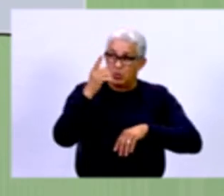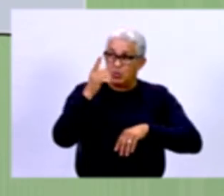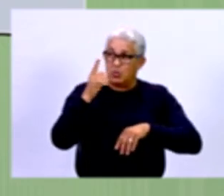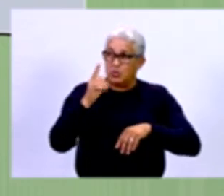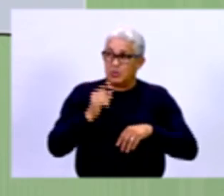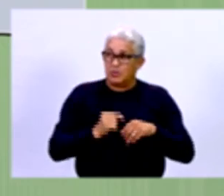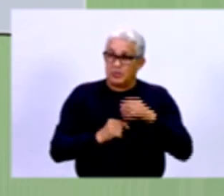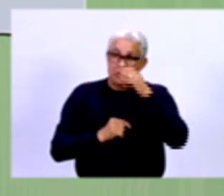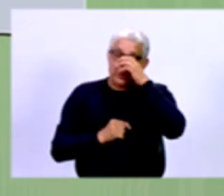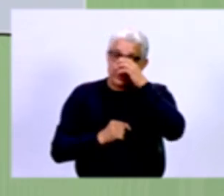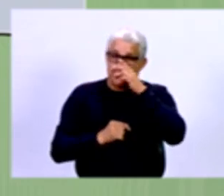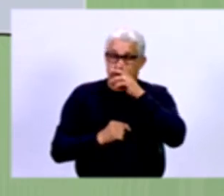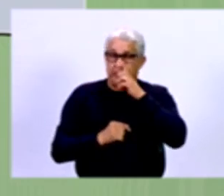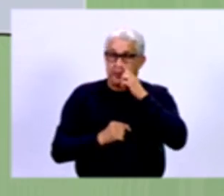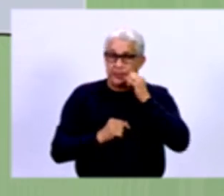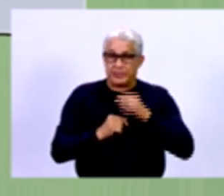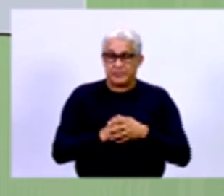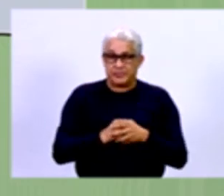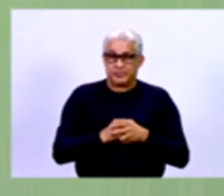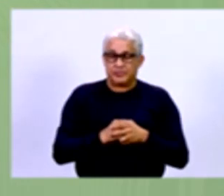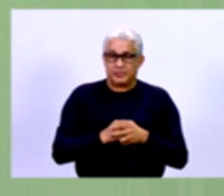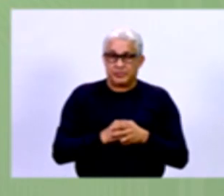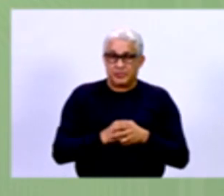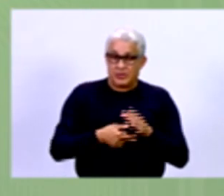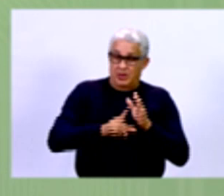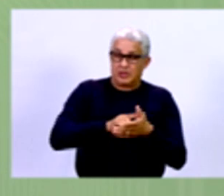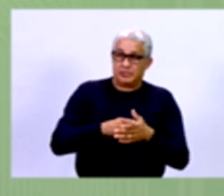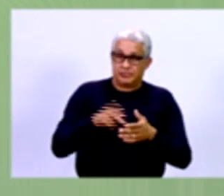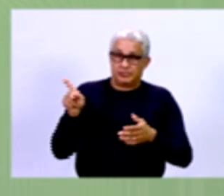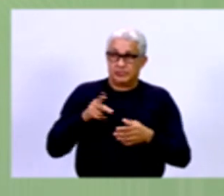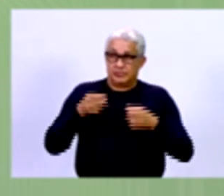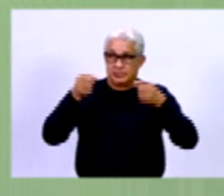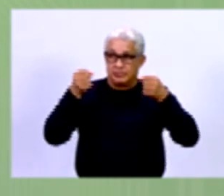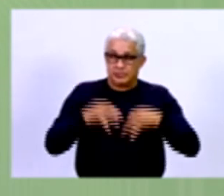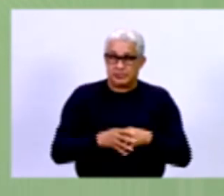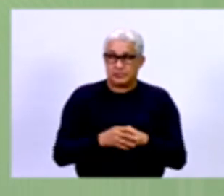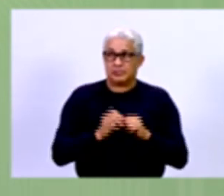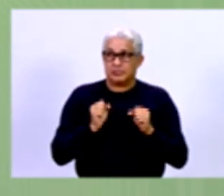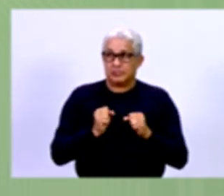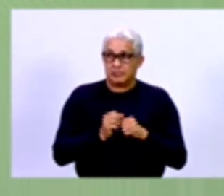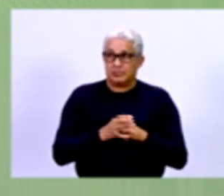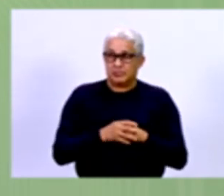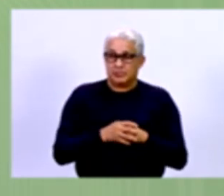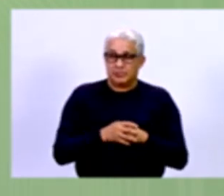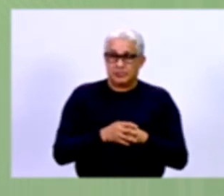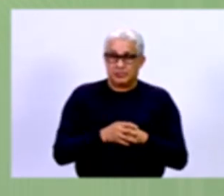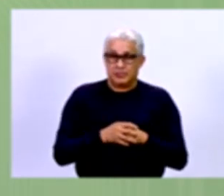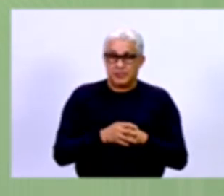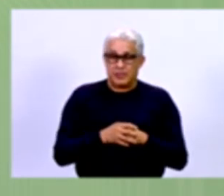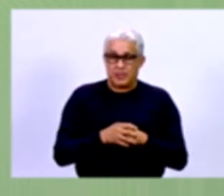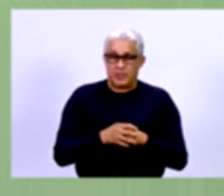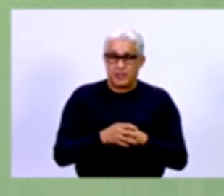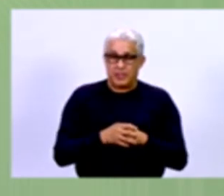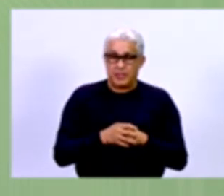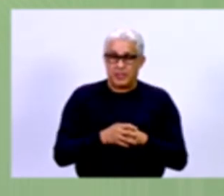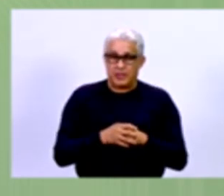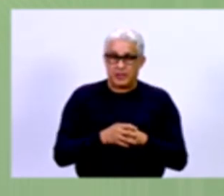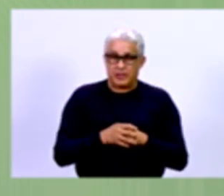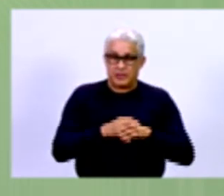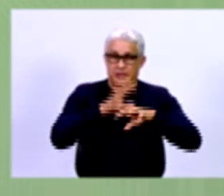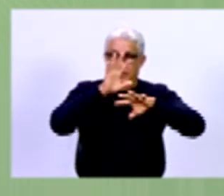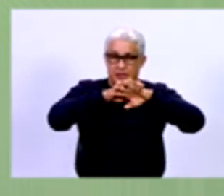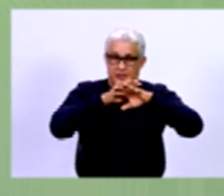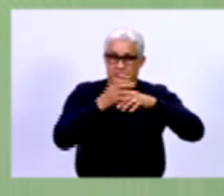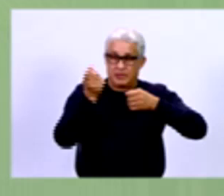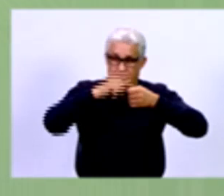Né? No sentido contrário do que a professora explicou. Nós podemos, acho que uma das questões vai remeter a essa tabela e a gente